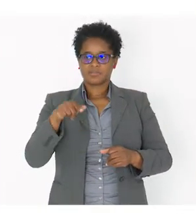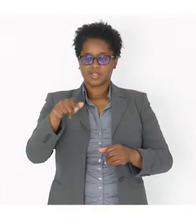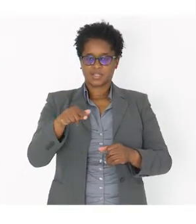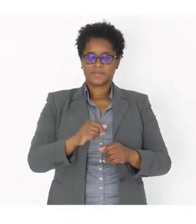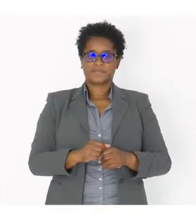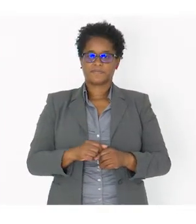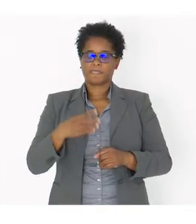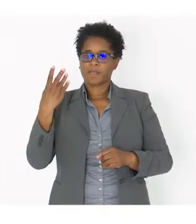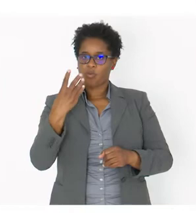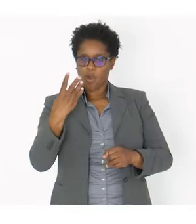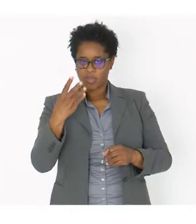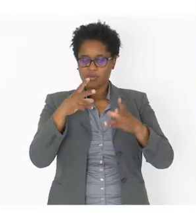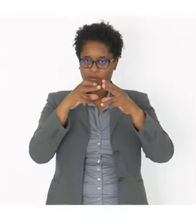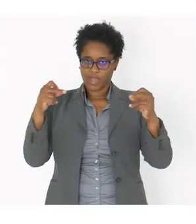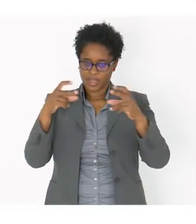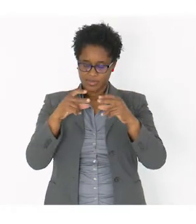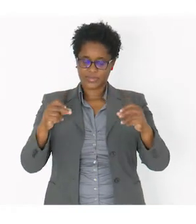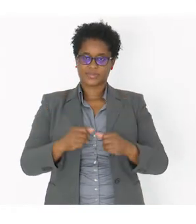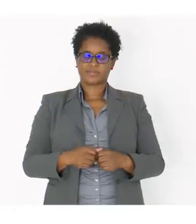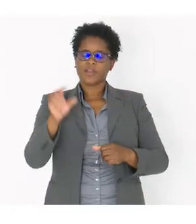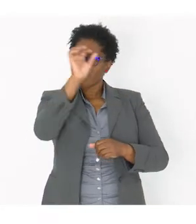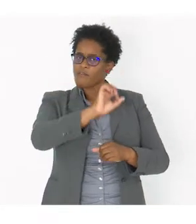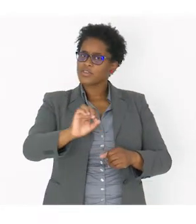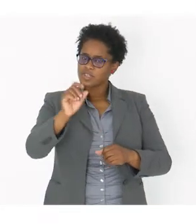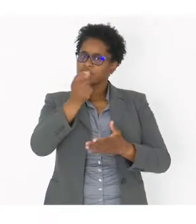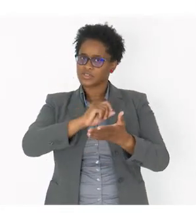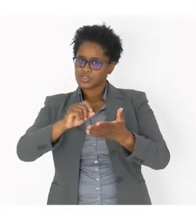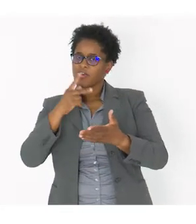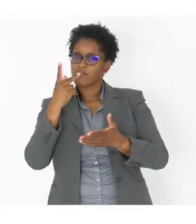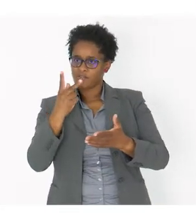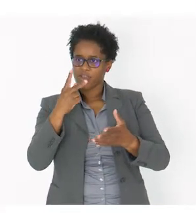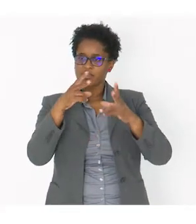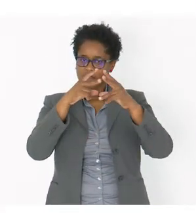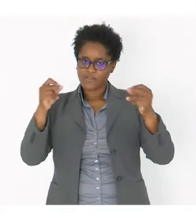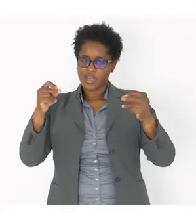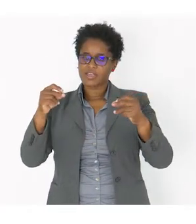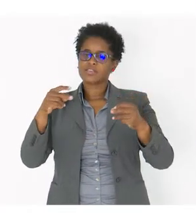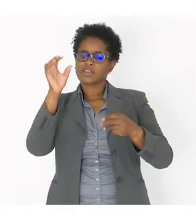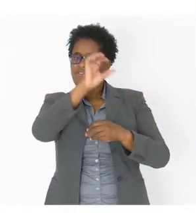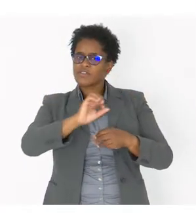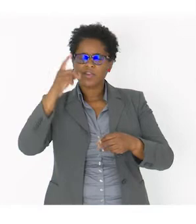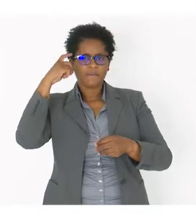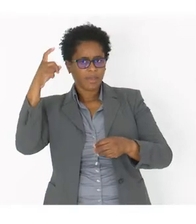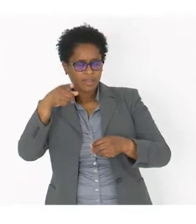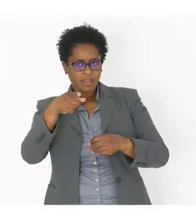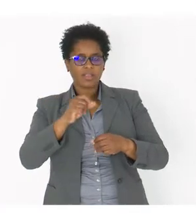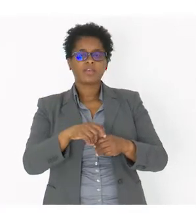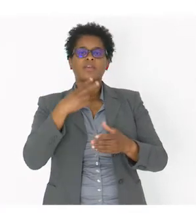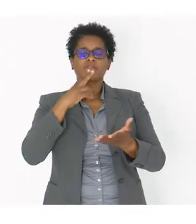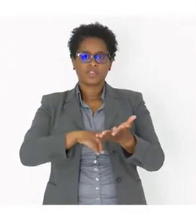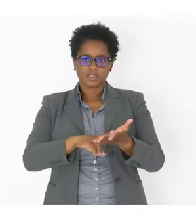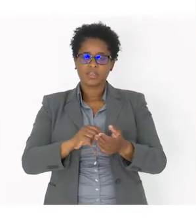aqui 4 frases. Vocês vão colocar um V para as frases que vocês acharem que